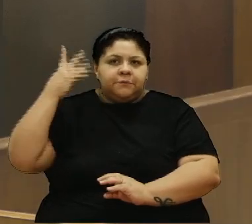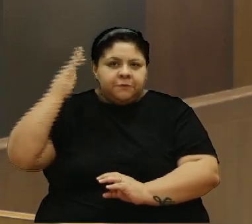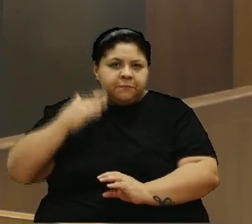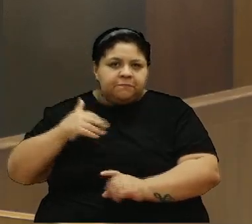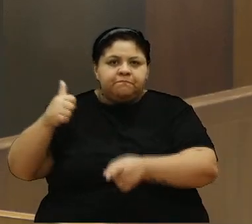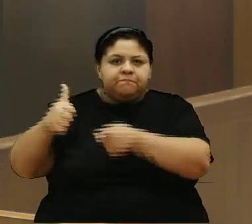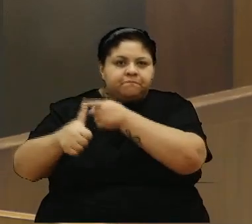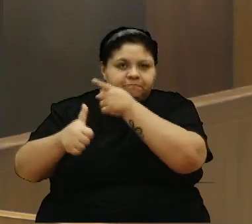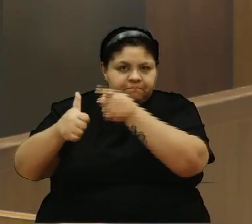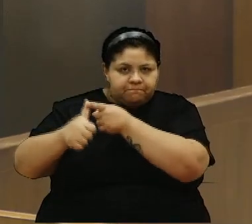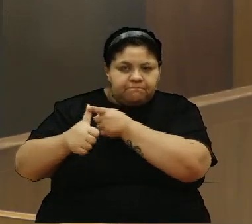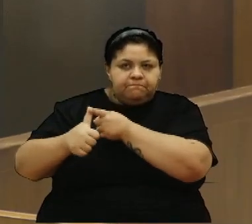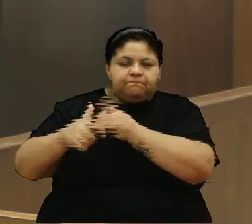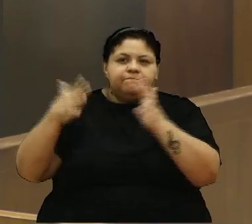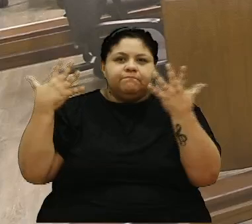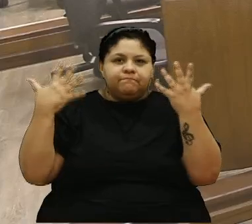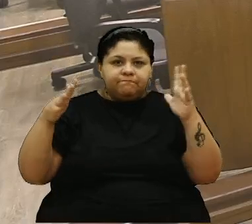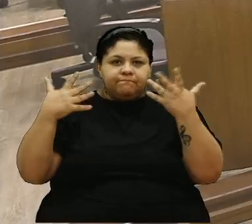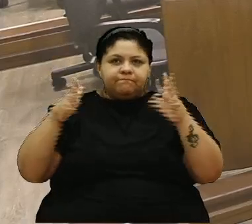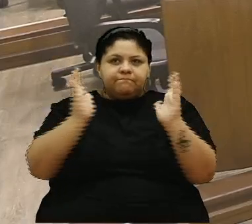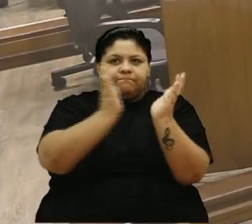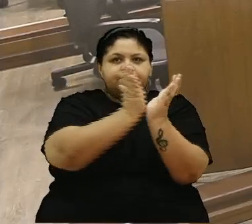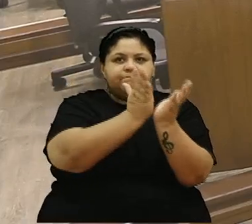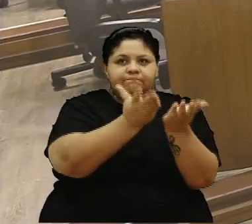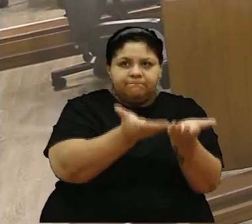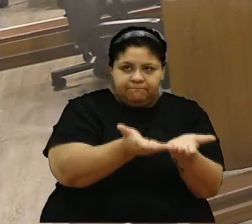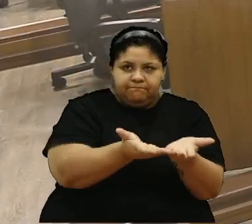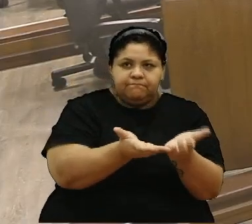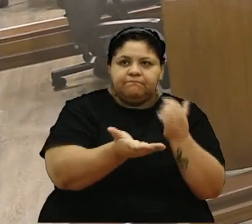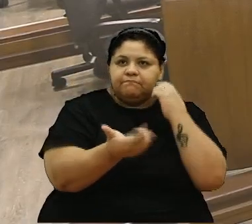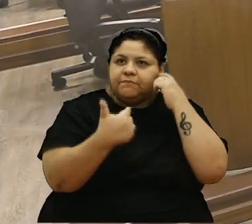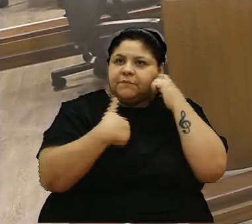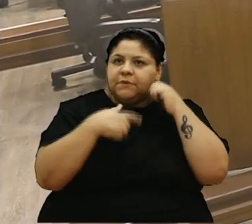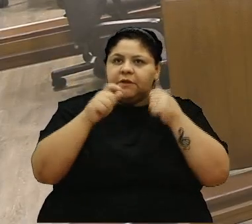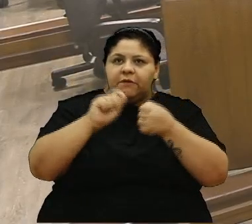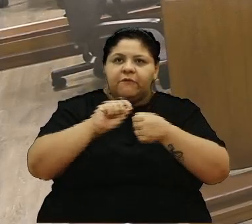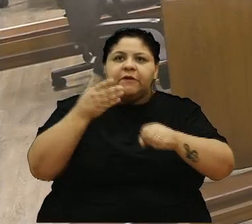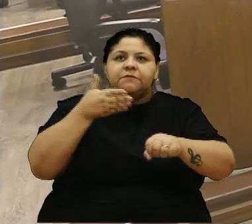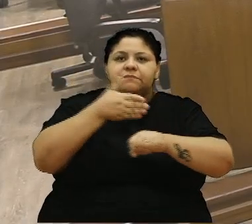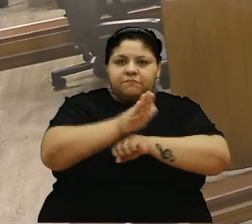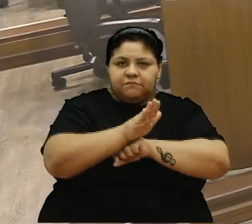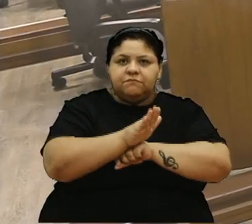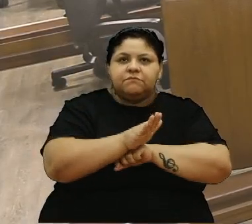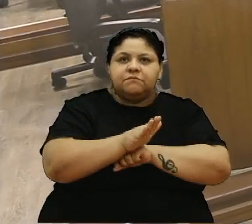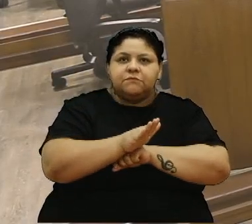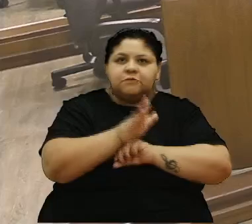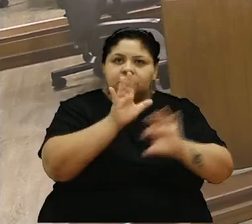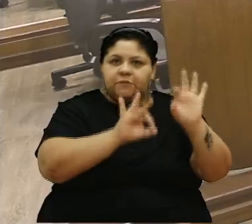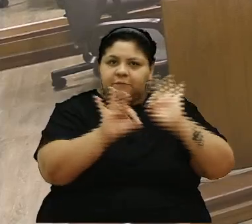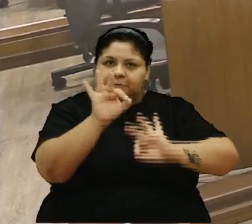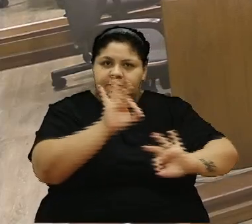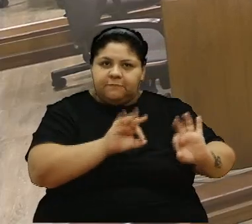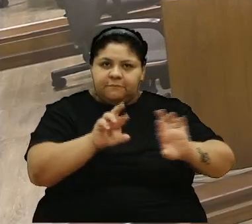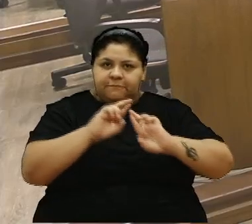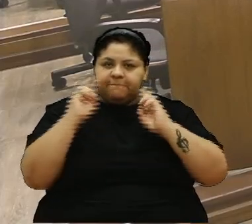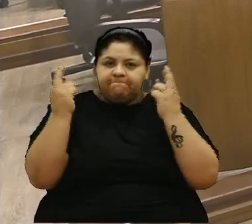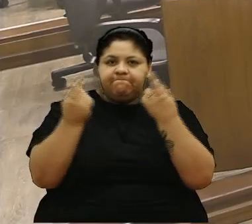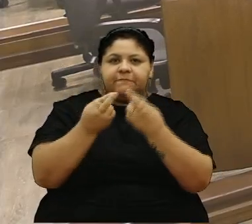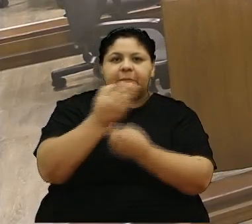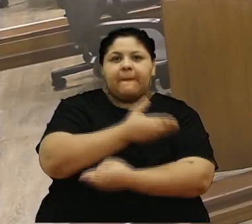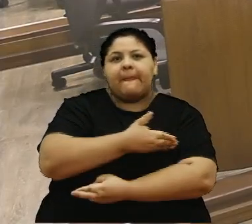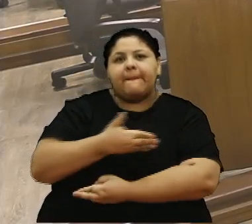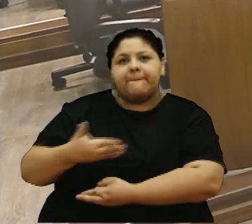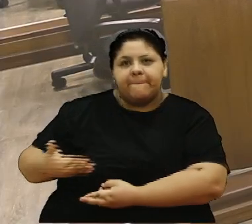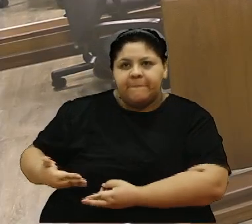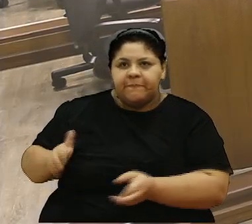Primeiramente, quero parabenizar a nossa comissão, a qual eu faço parte, que está organizando essa audiência pública